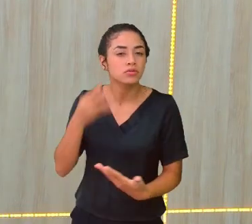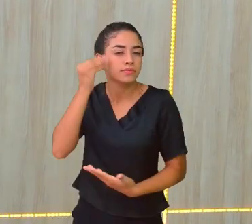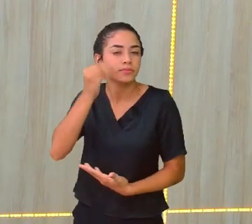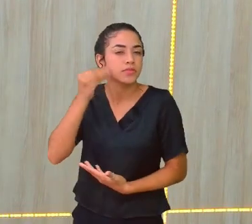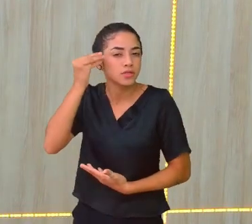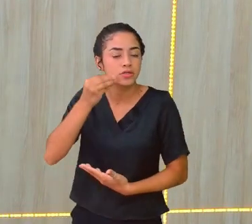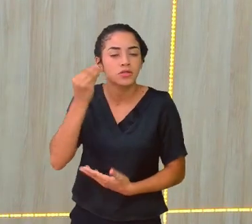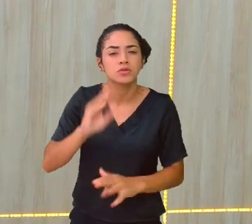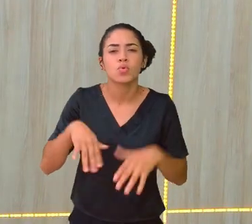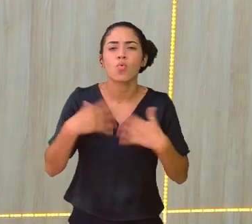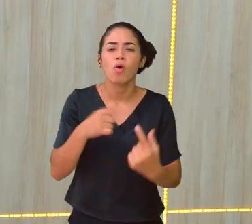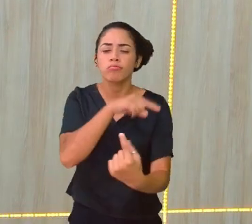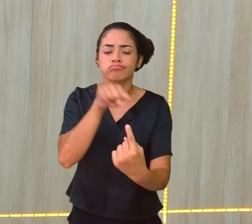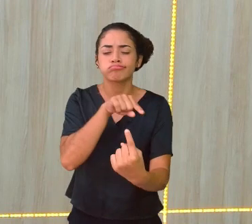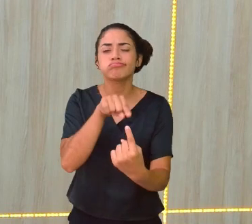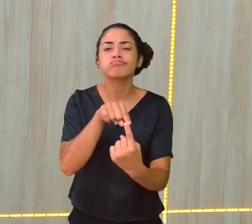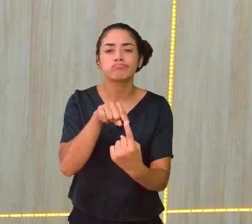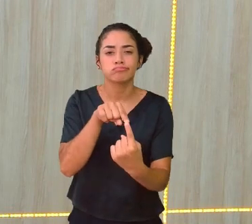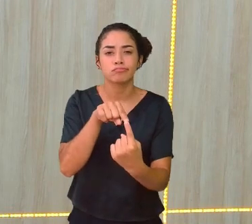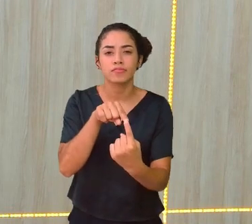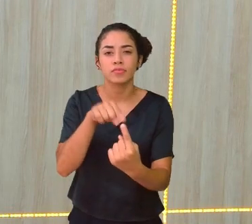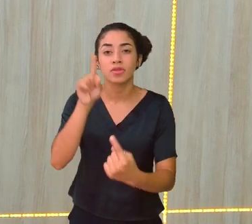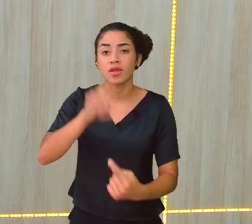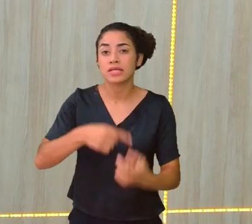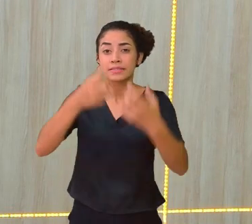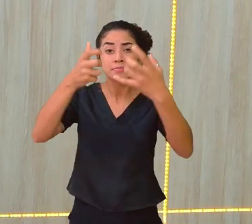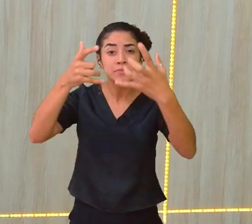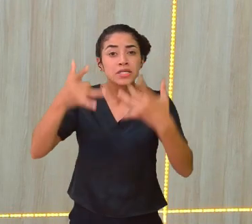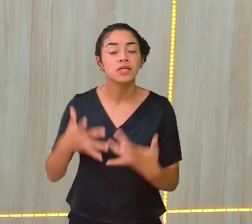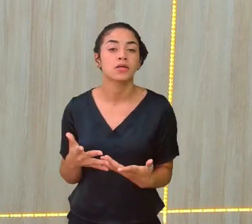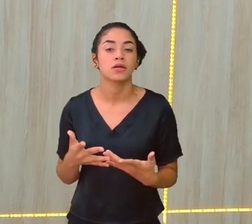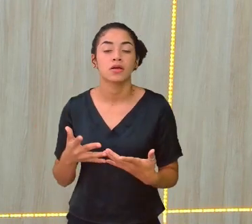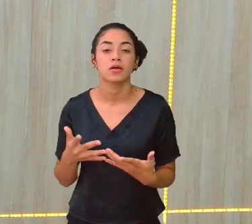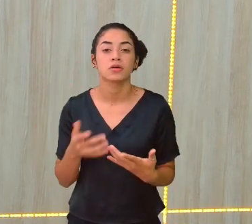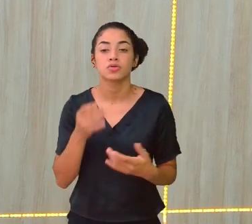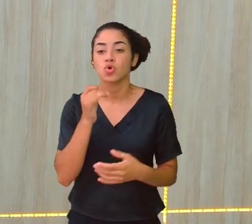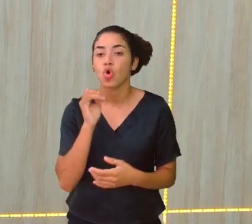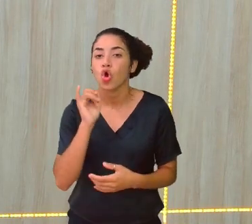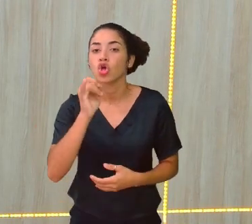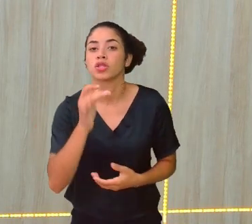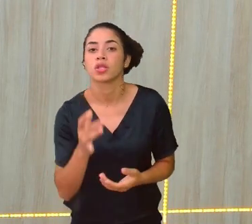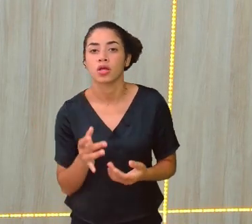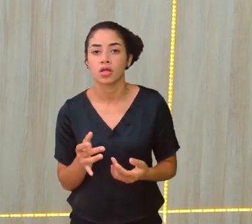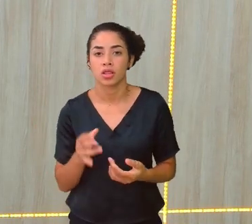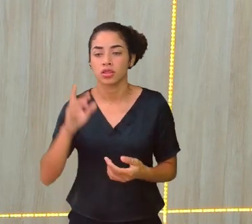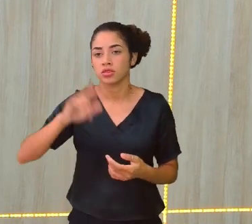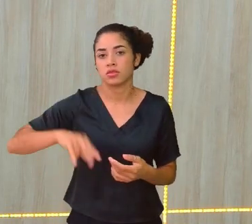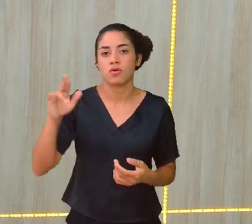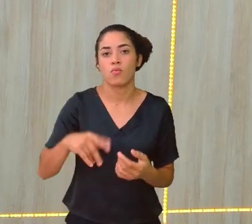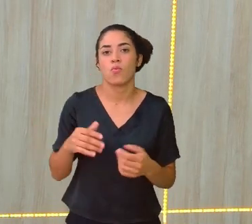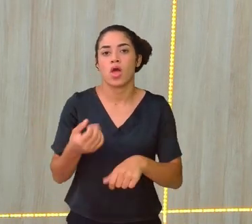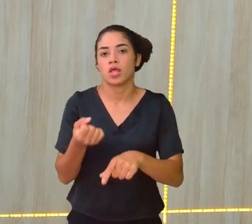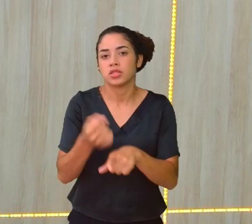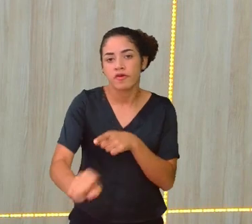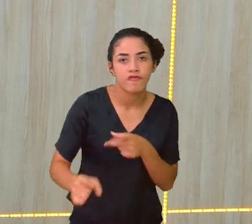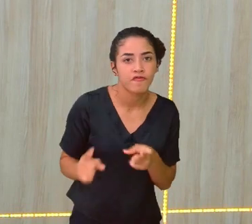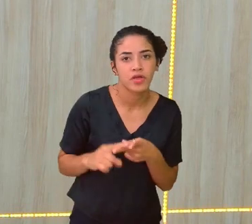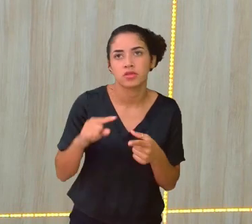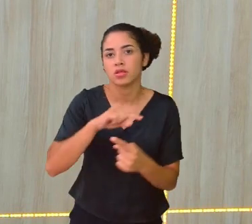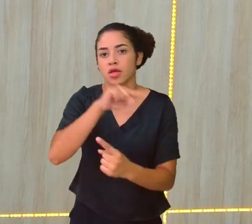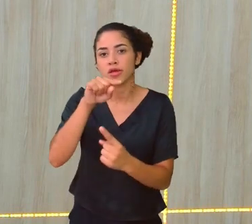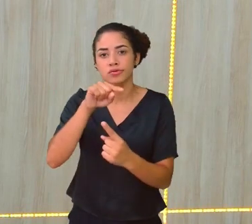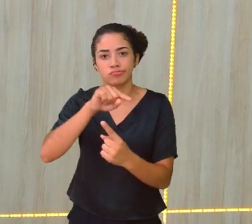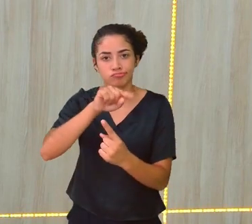experiência. E qual é a finalidade aqui? De relatar, de contar. Eu não estou defendendo um ponto de vista, eu não